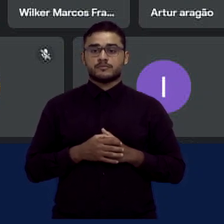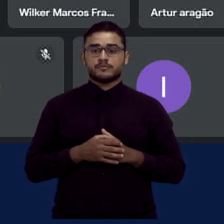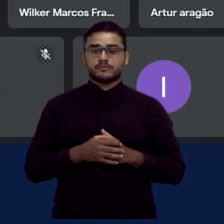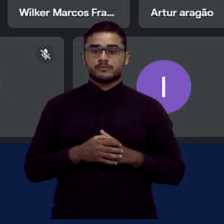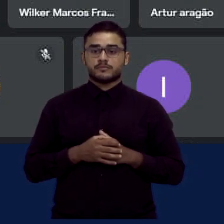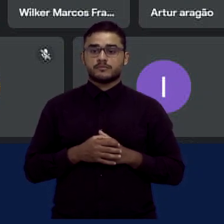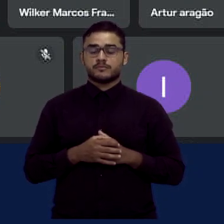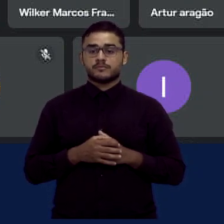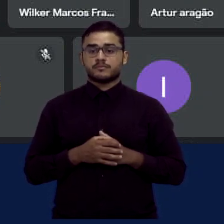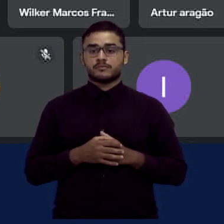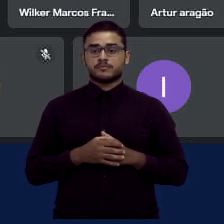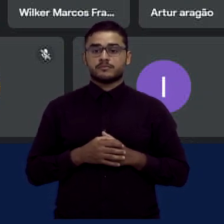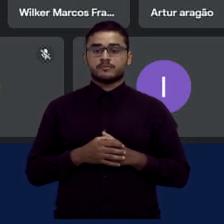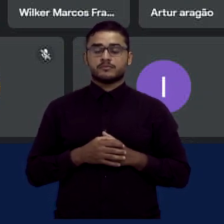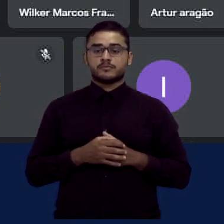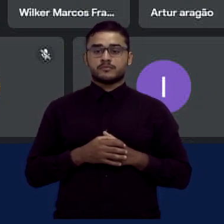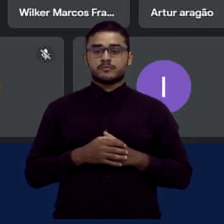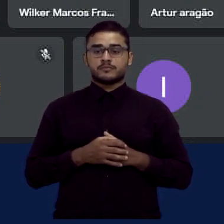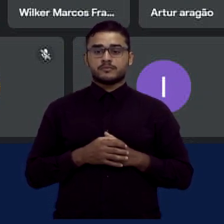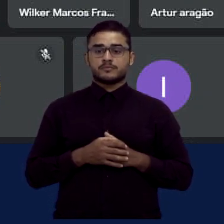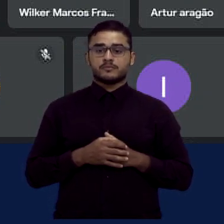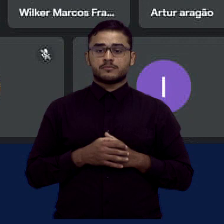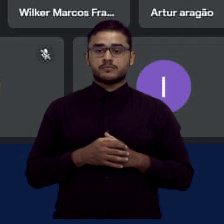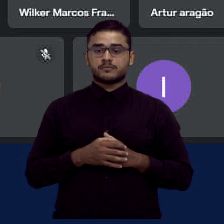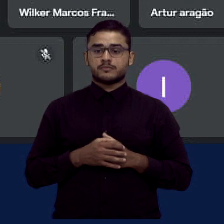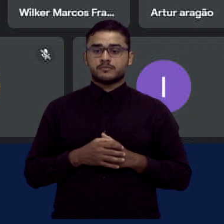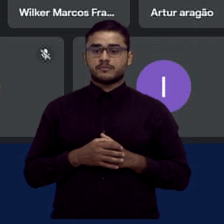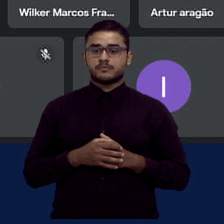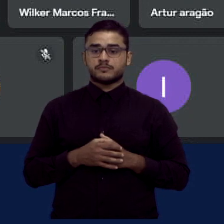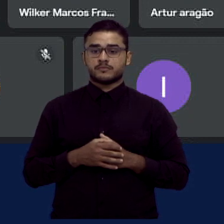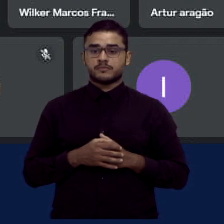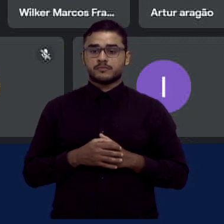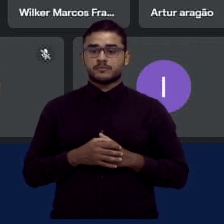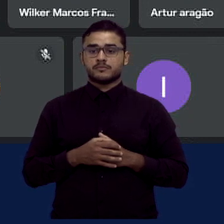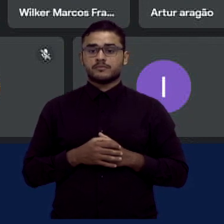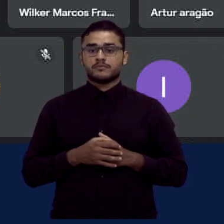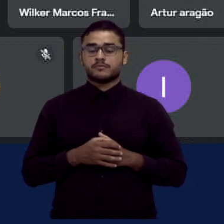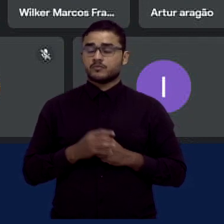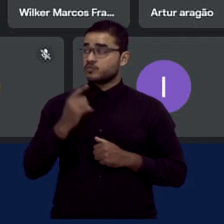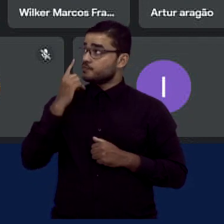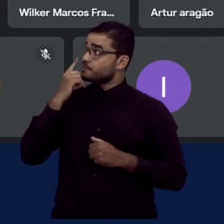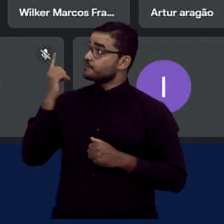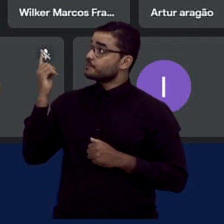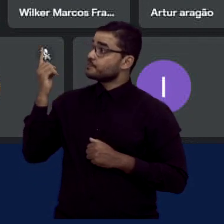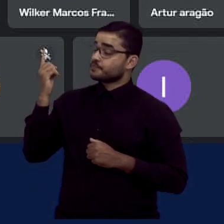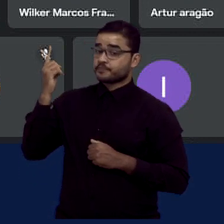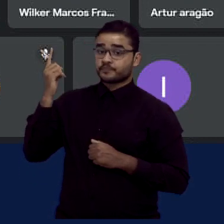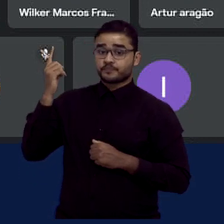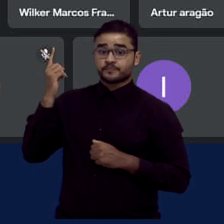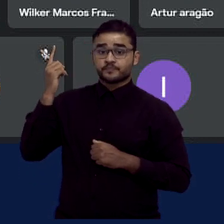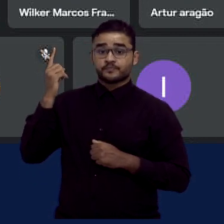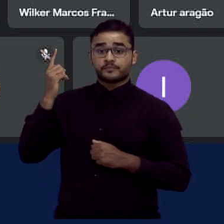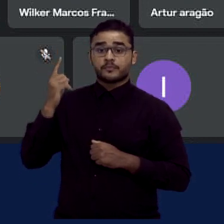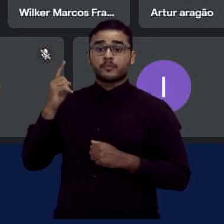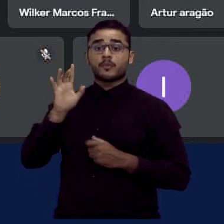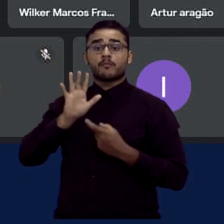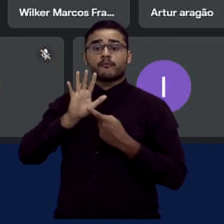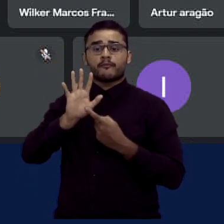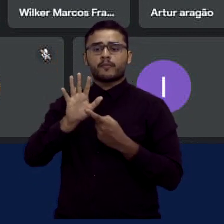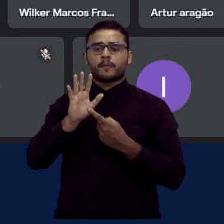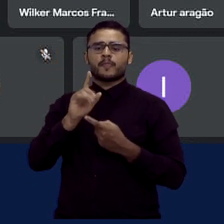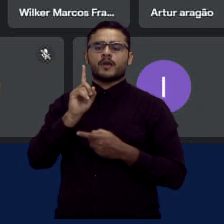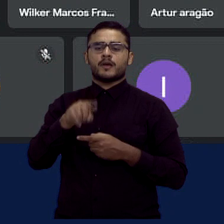Eu estou com um quadrinho aqui muito bom, que eu estou lendo, chama-se O Menino Rei, que